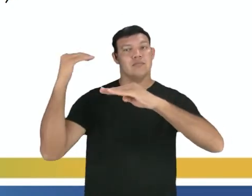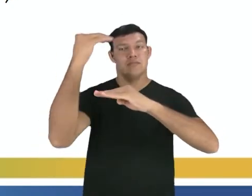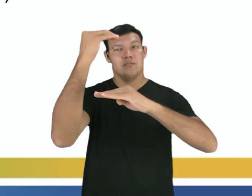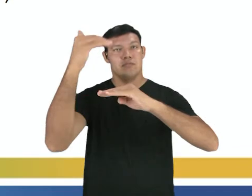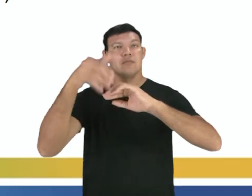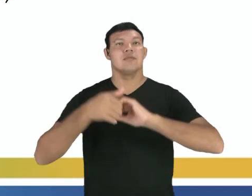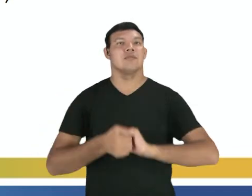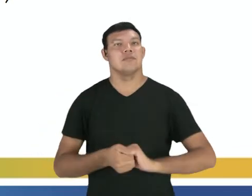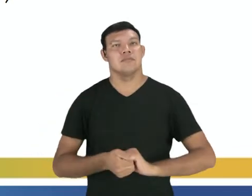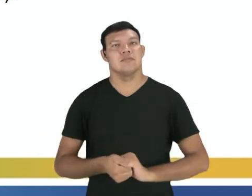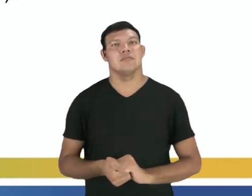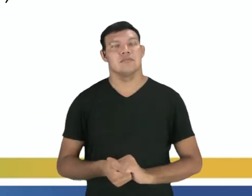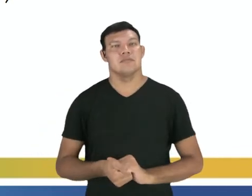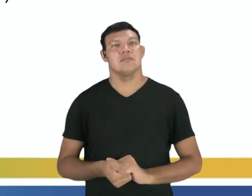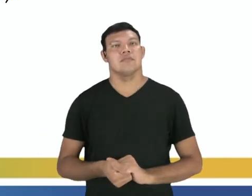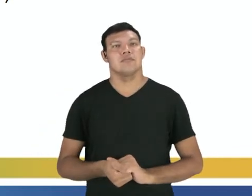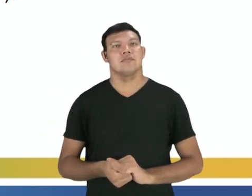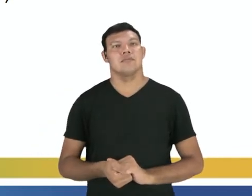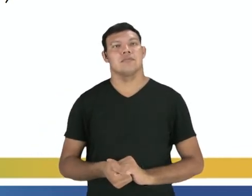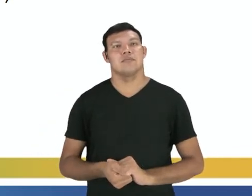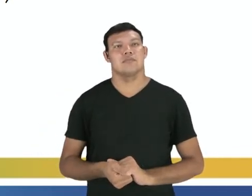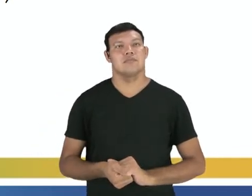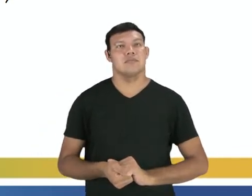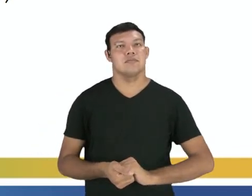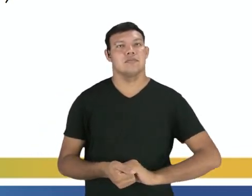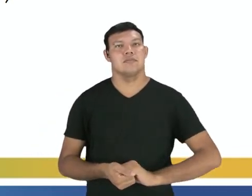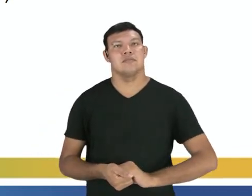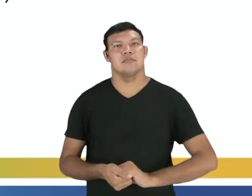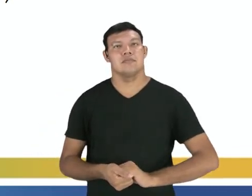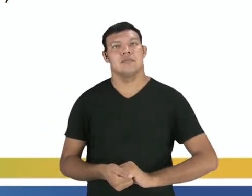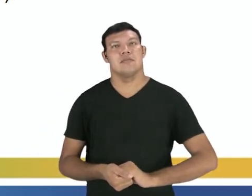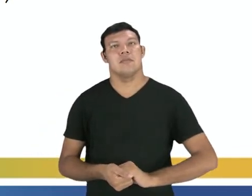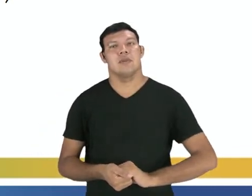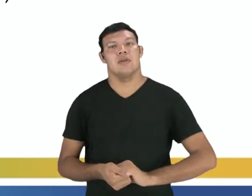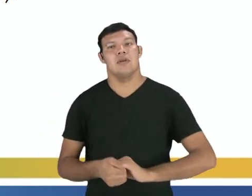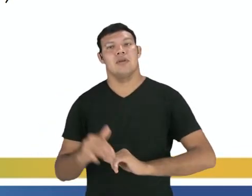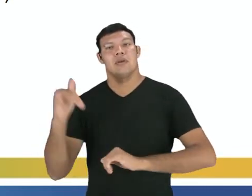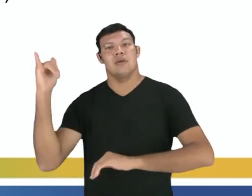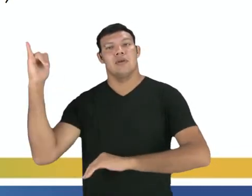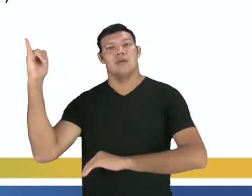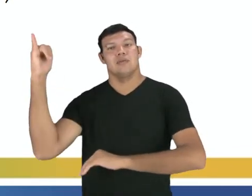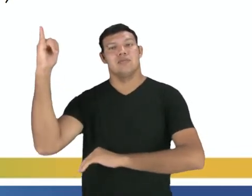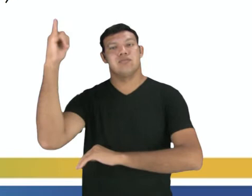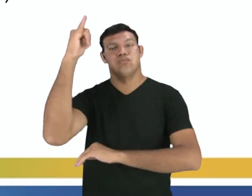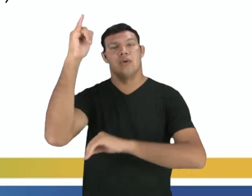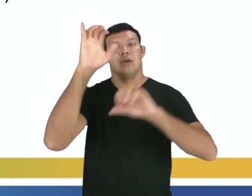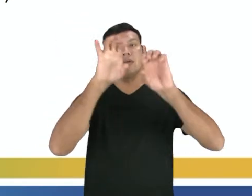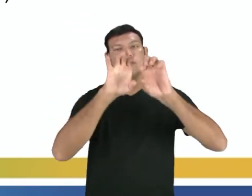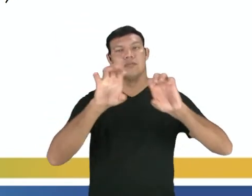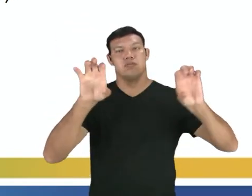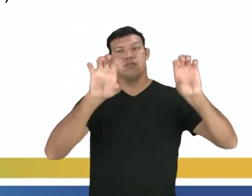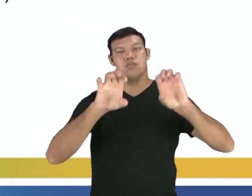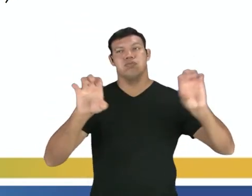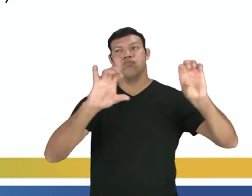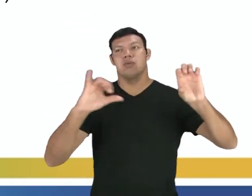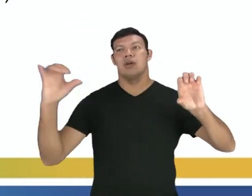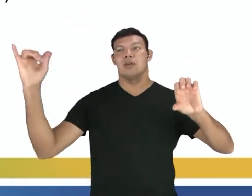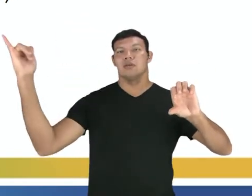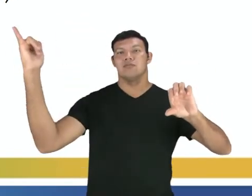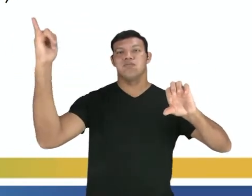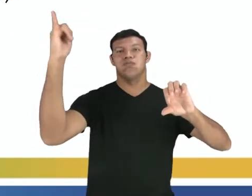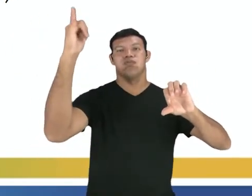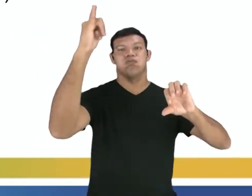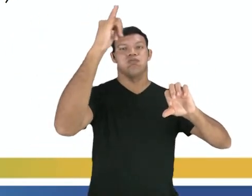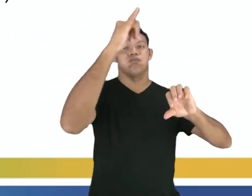alto do que ou soube exemplo de poemas a volta Cloud o avião sobre as nuvens